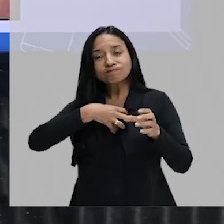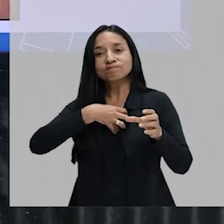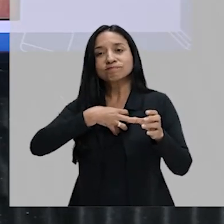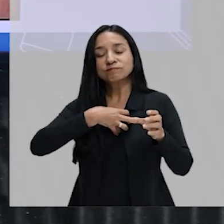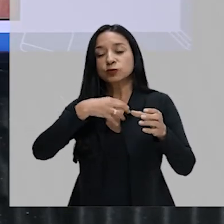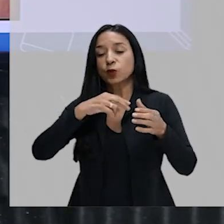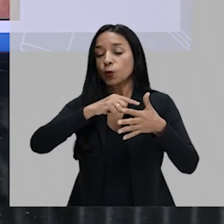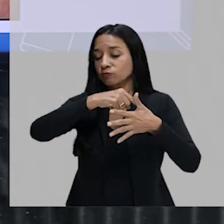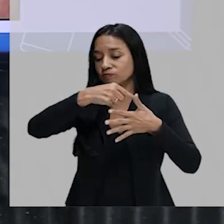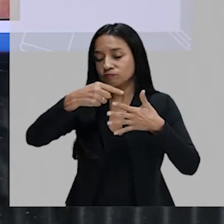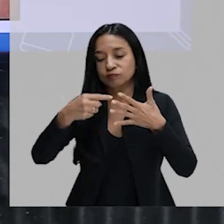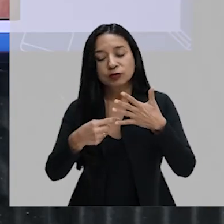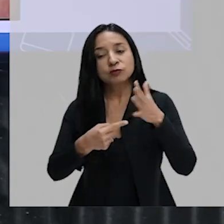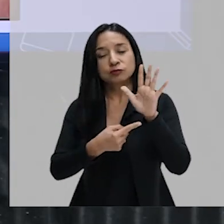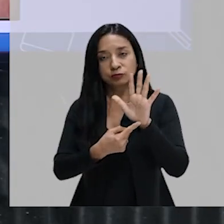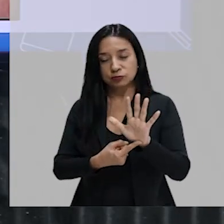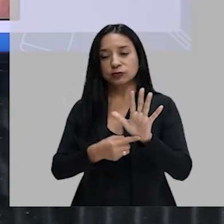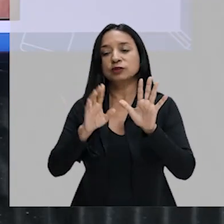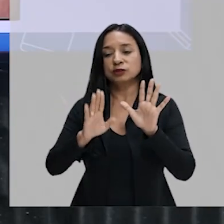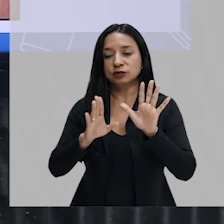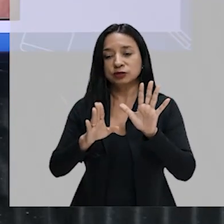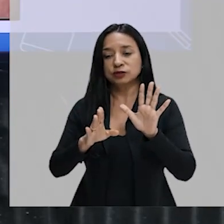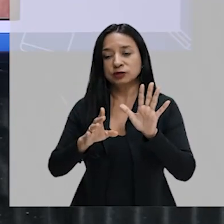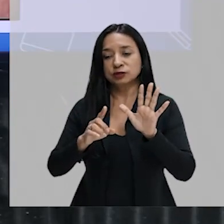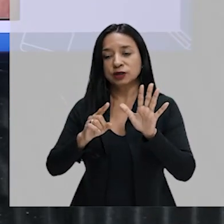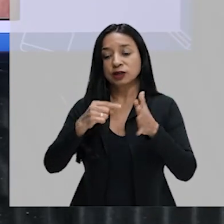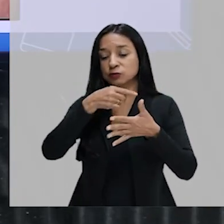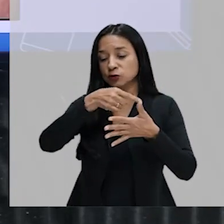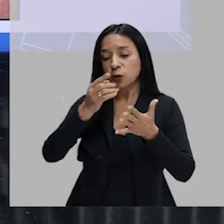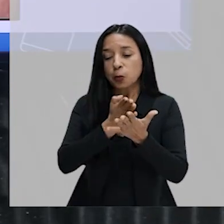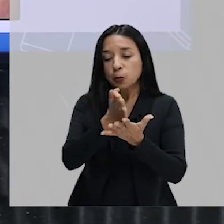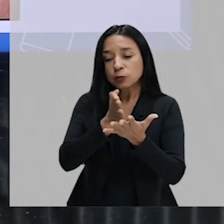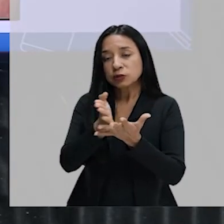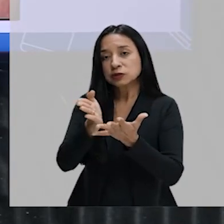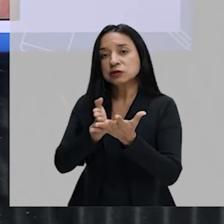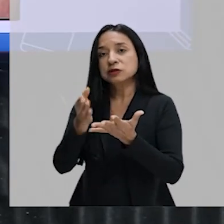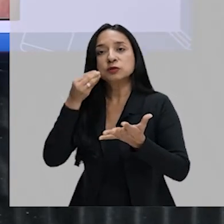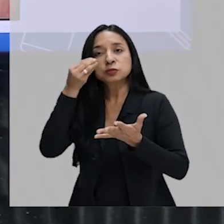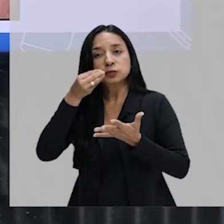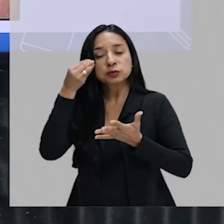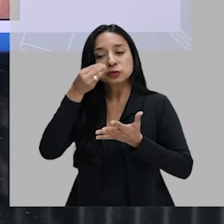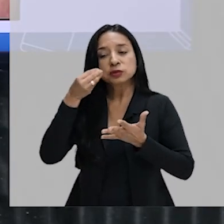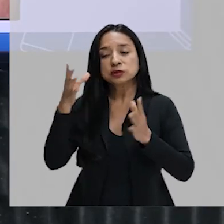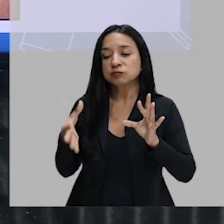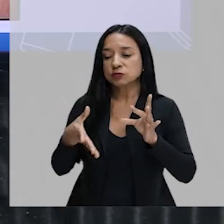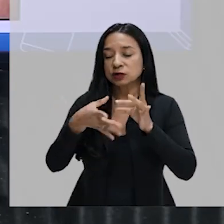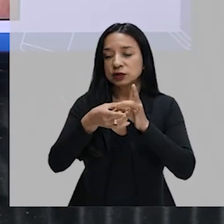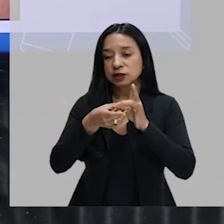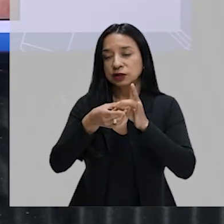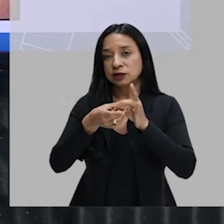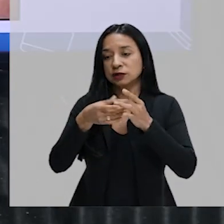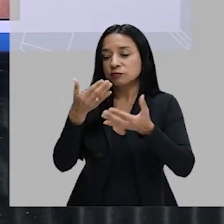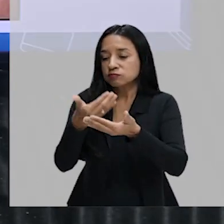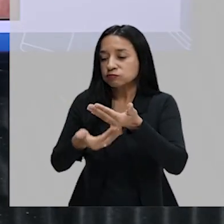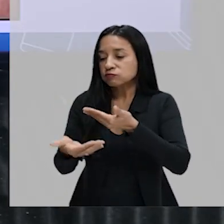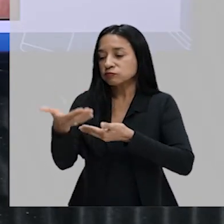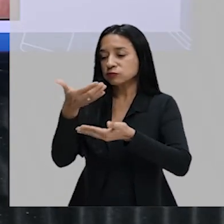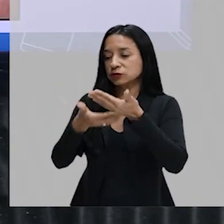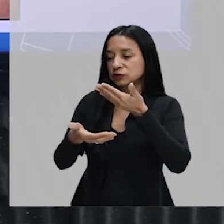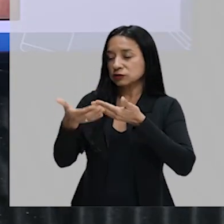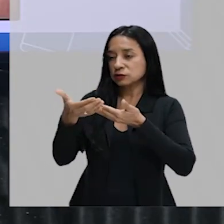resgate dessa questão da sexualidade, do indivíduo ele ser sensual, ele trabalhar o seu toque, ele conhecer